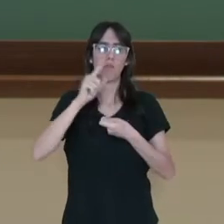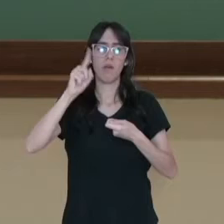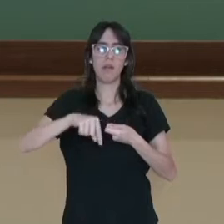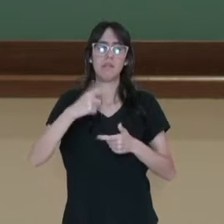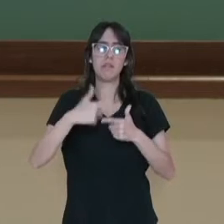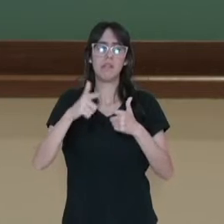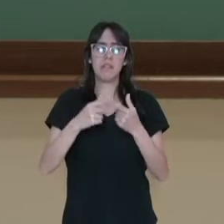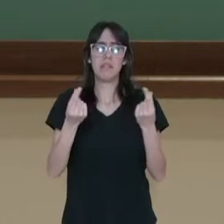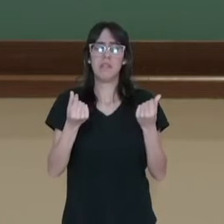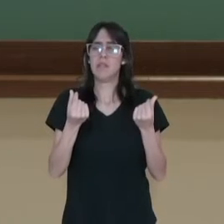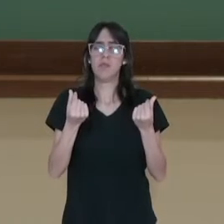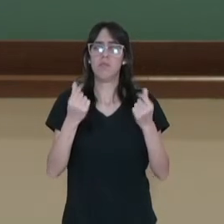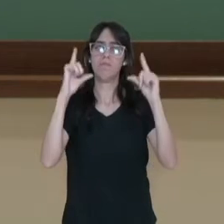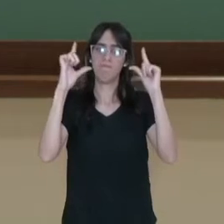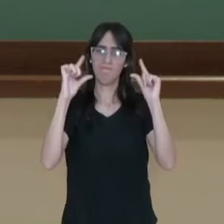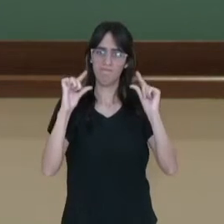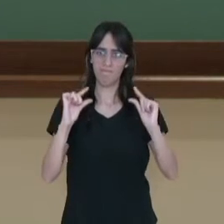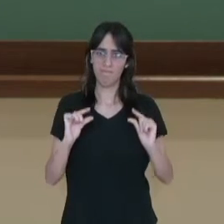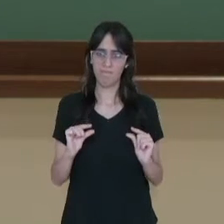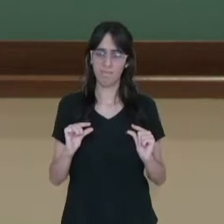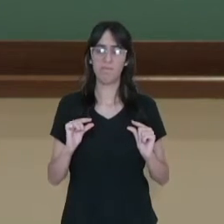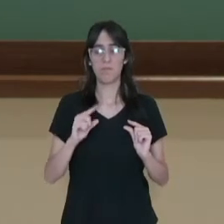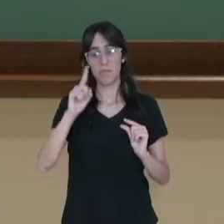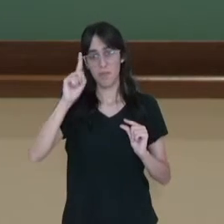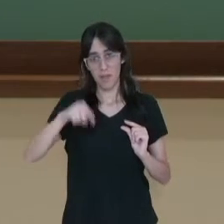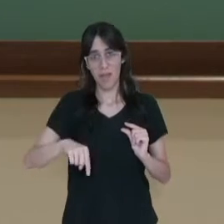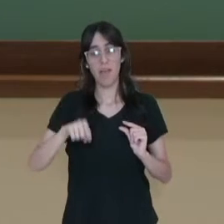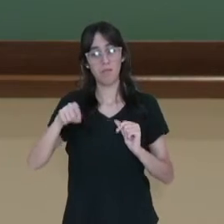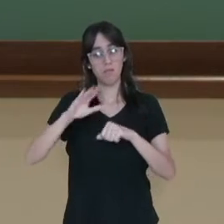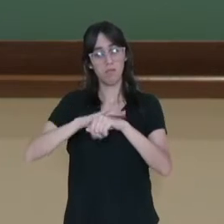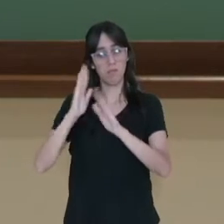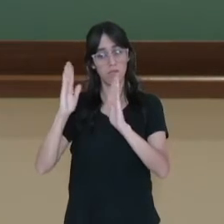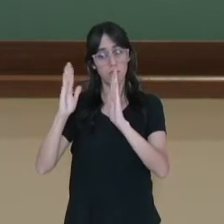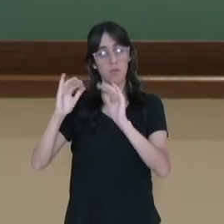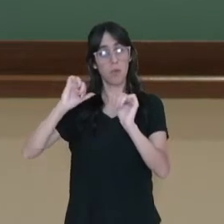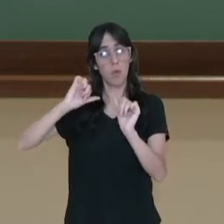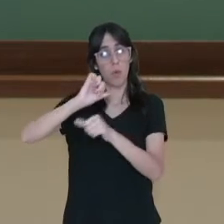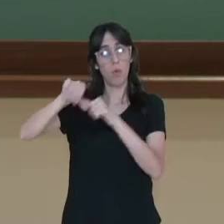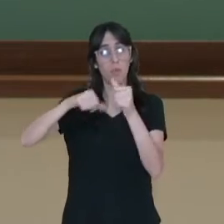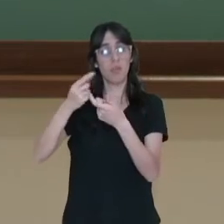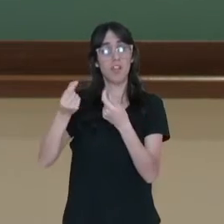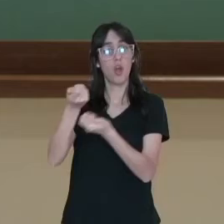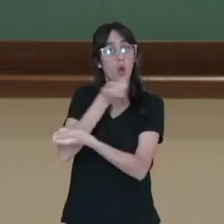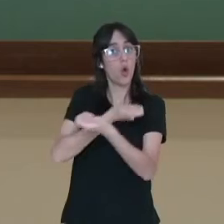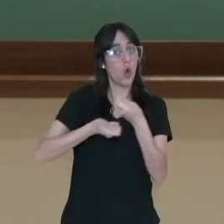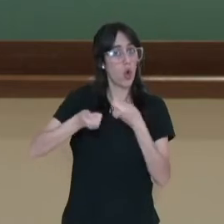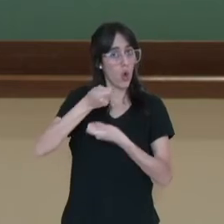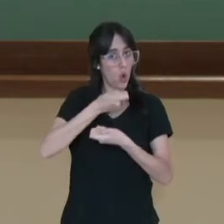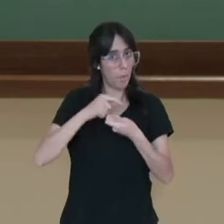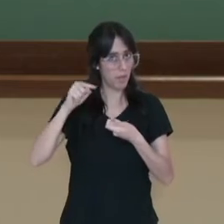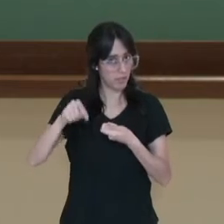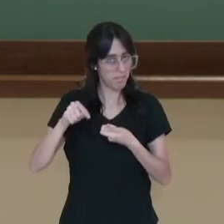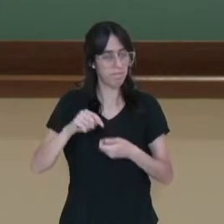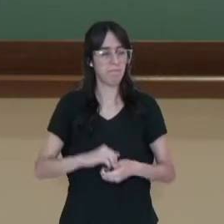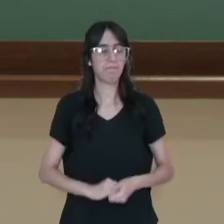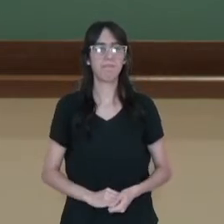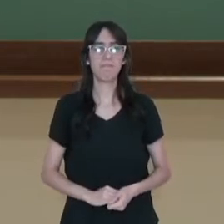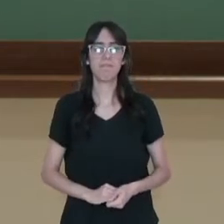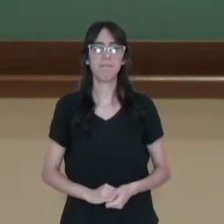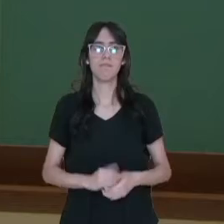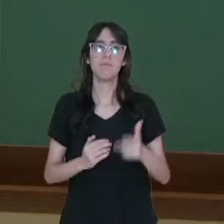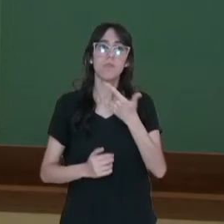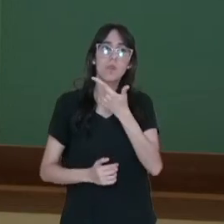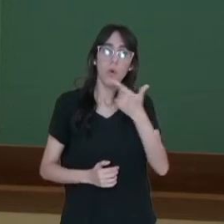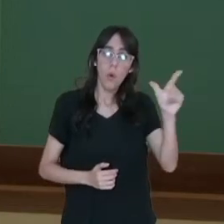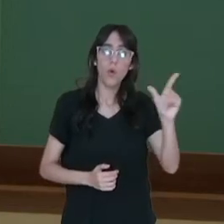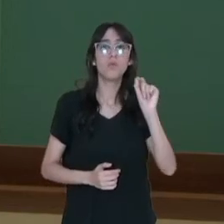no país. Isso a perestroika, reestruturação, economia. A outra